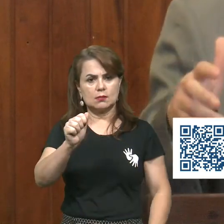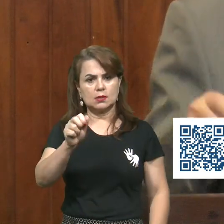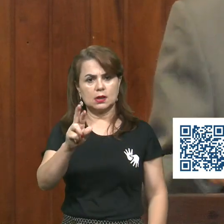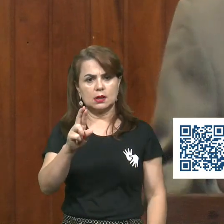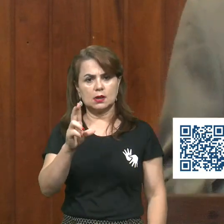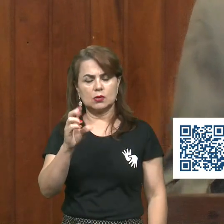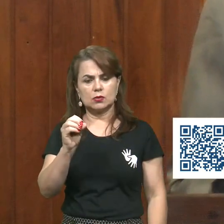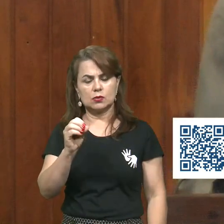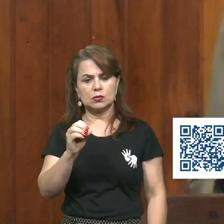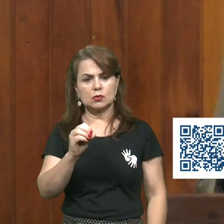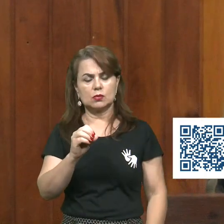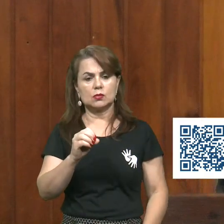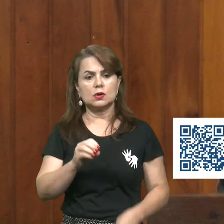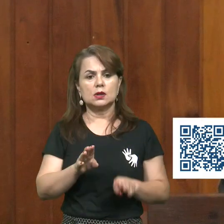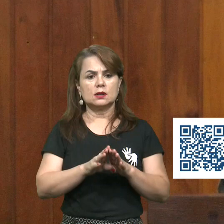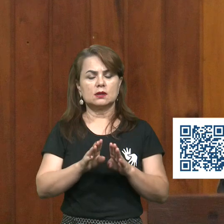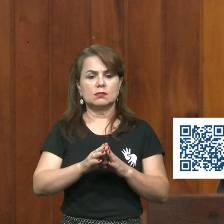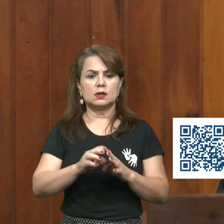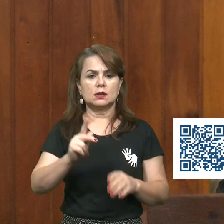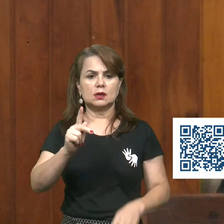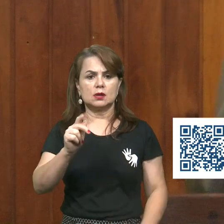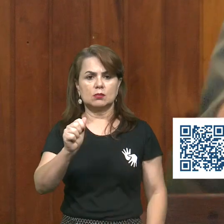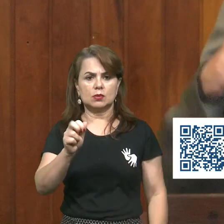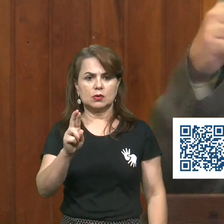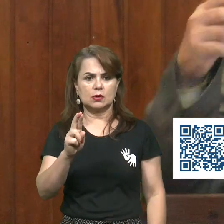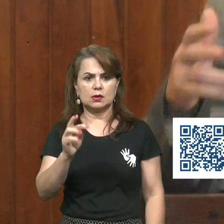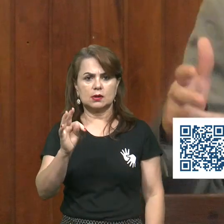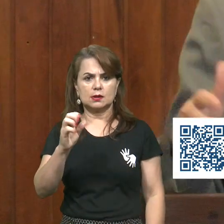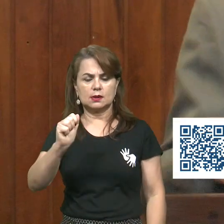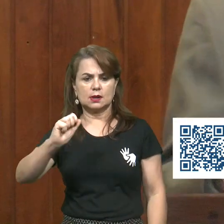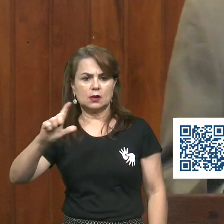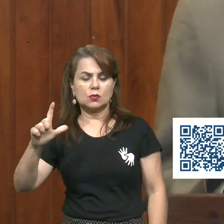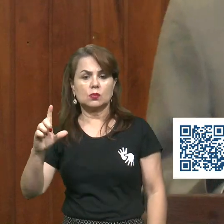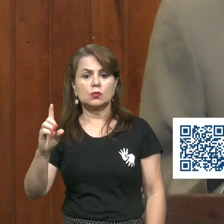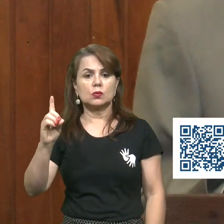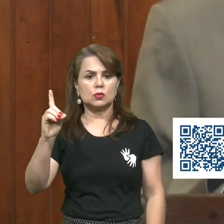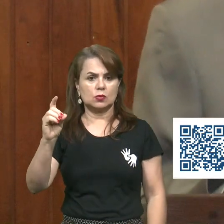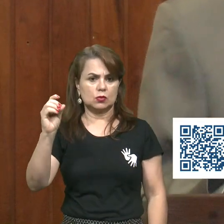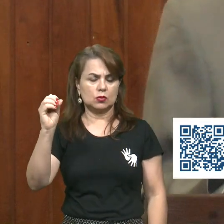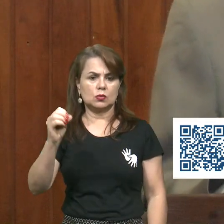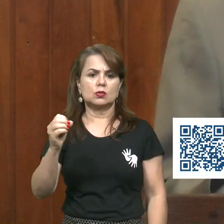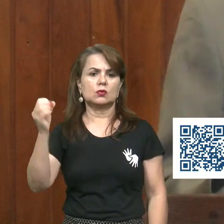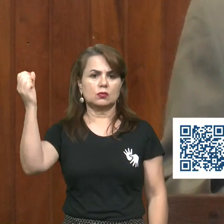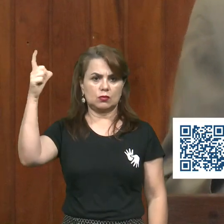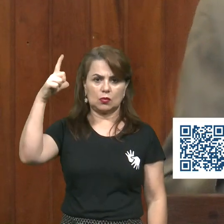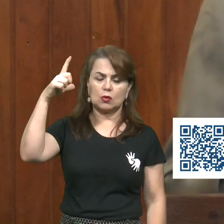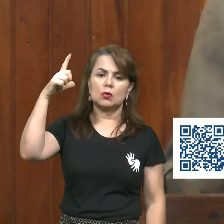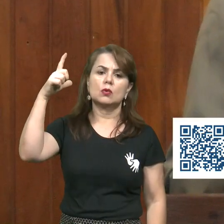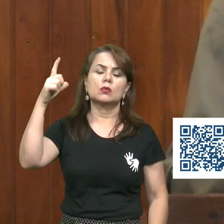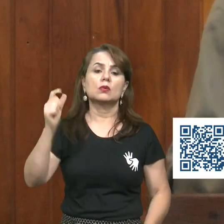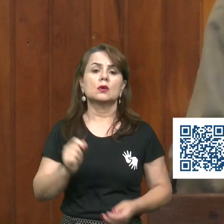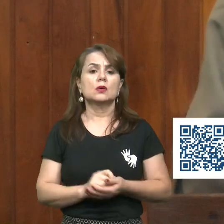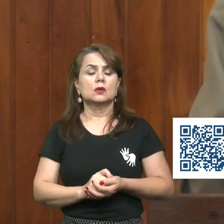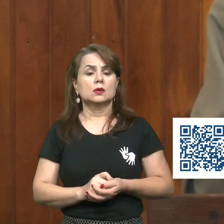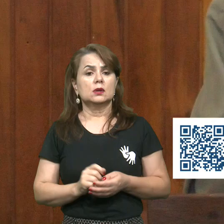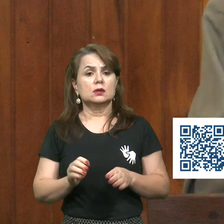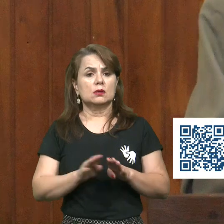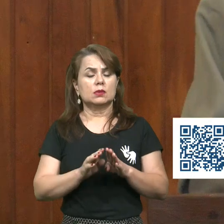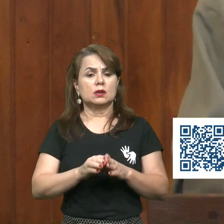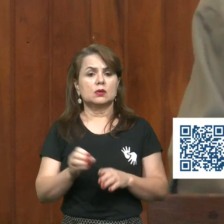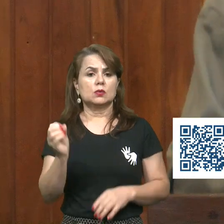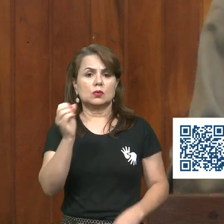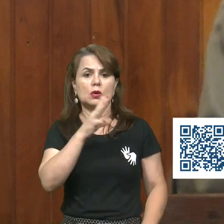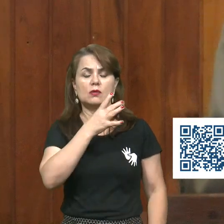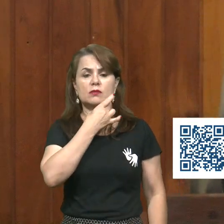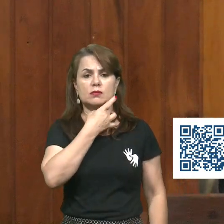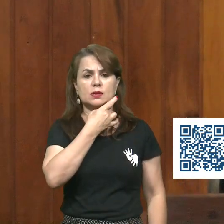anexo do Portal do Sol, na zona sul da cidade, terá entre a área do terreno